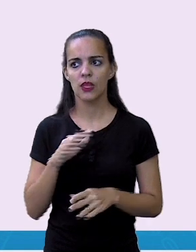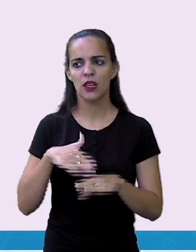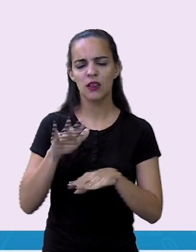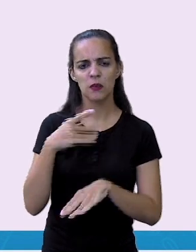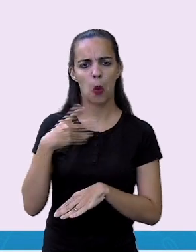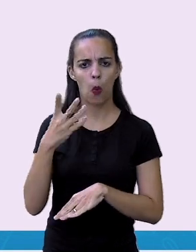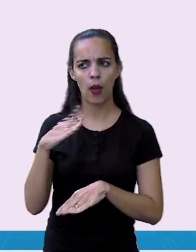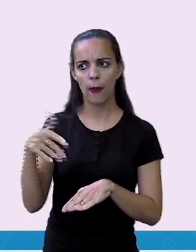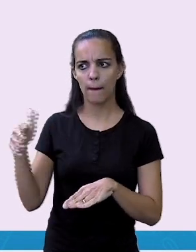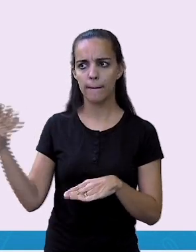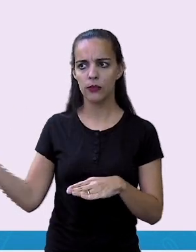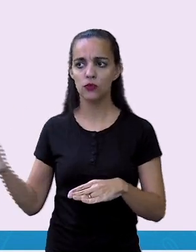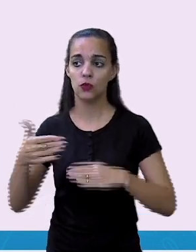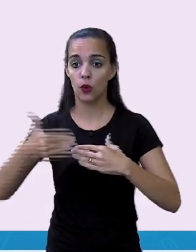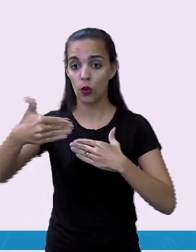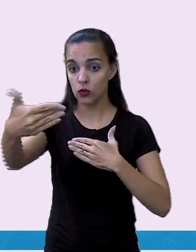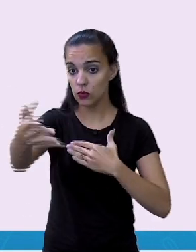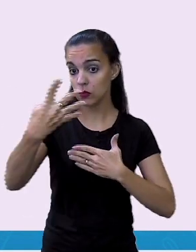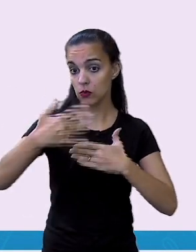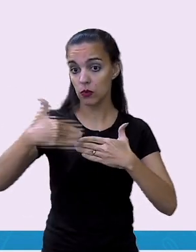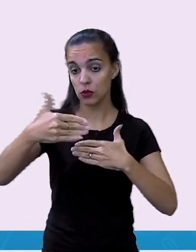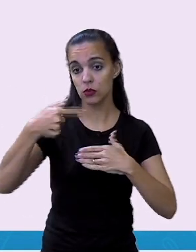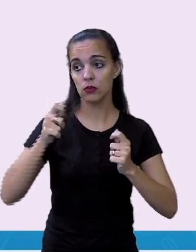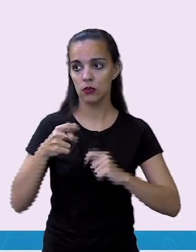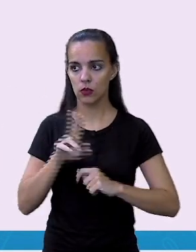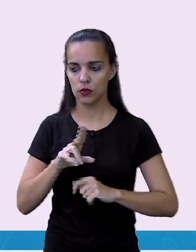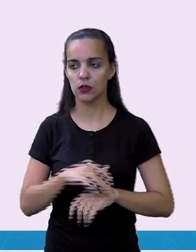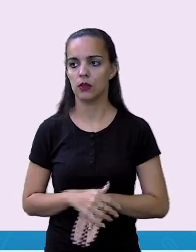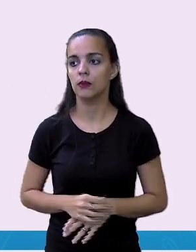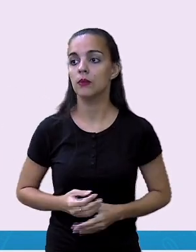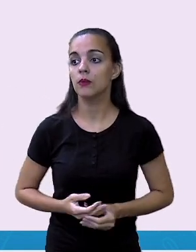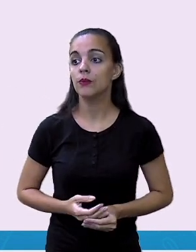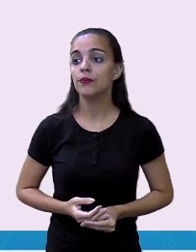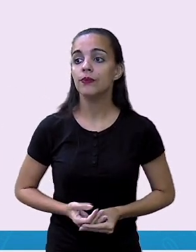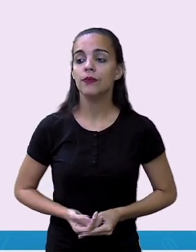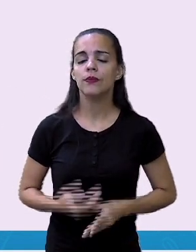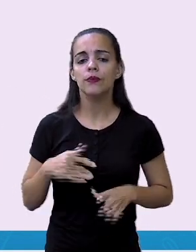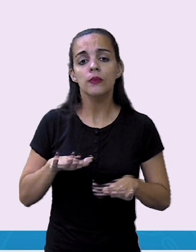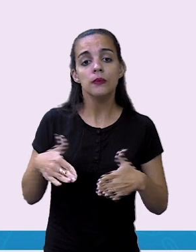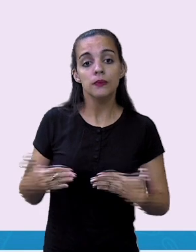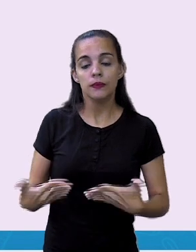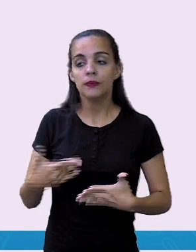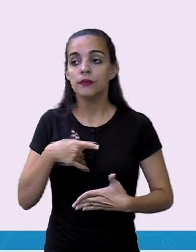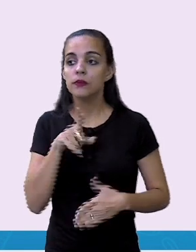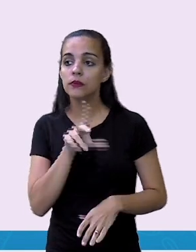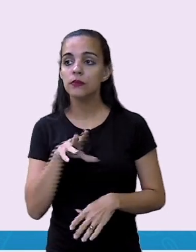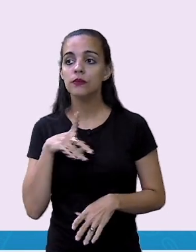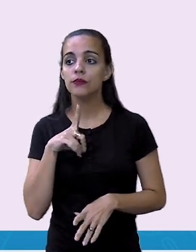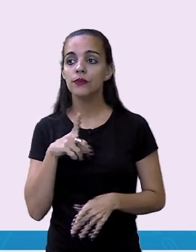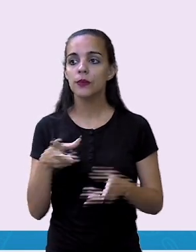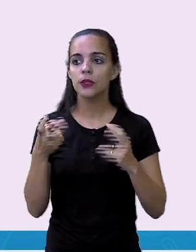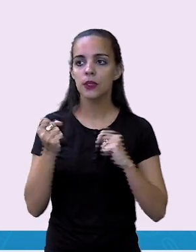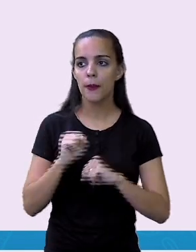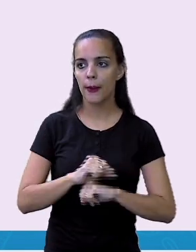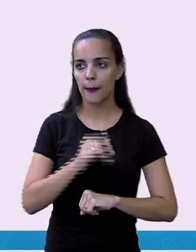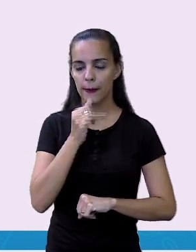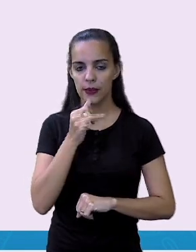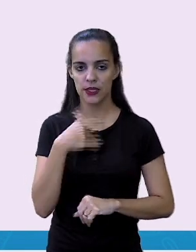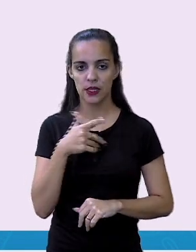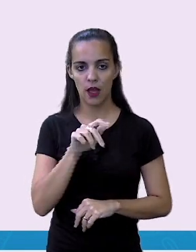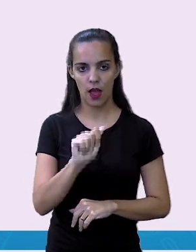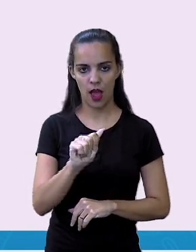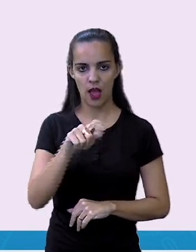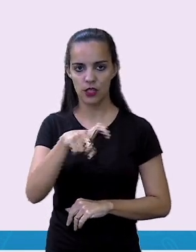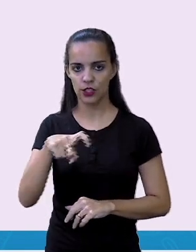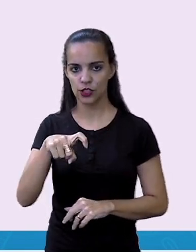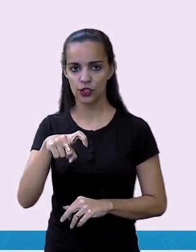mais termos, sempre num total pares. Então, eu vou agrupar. Entre AX